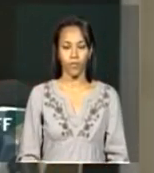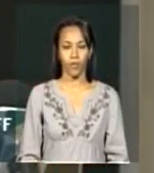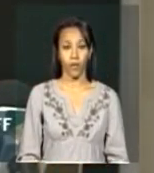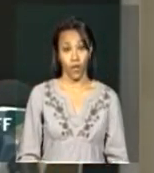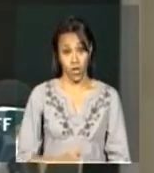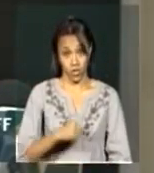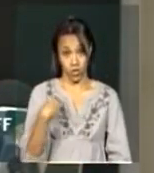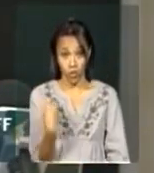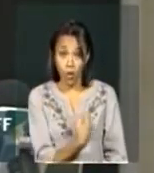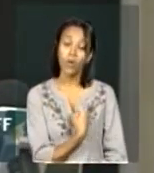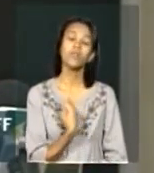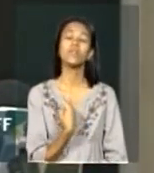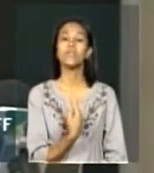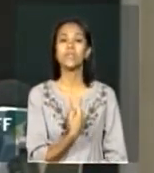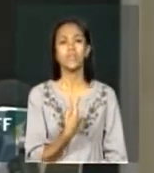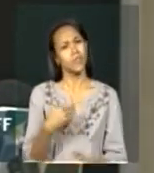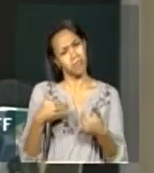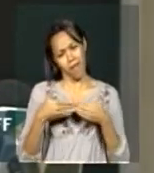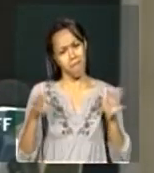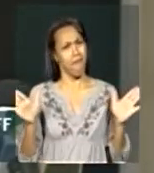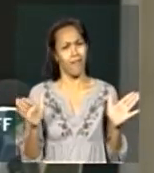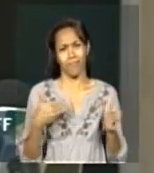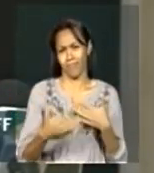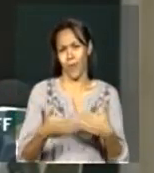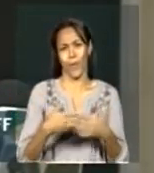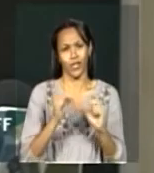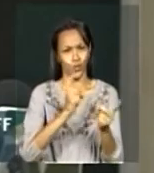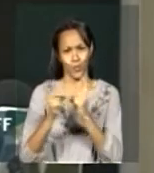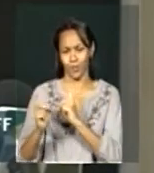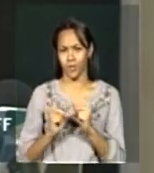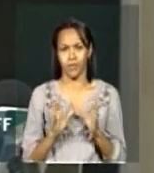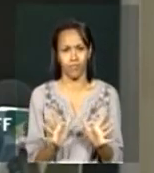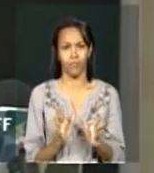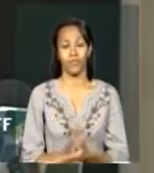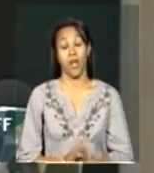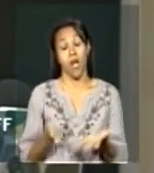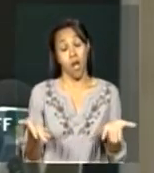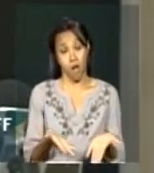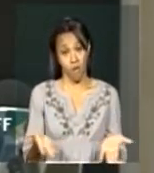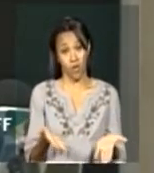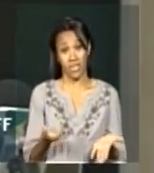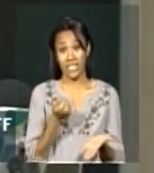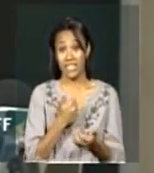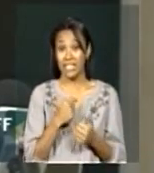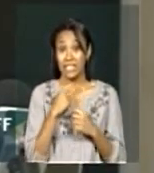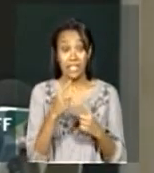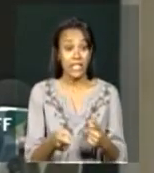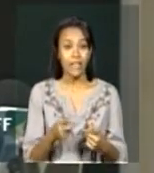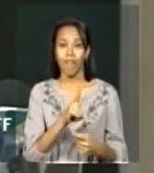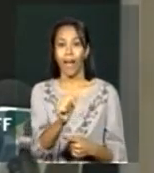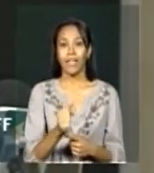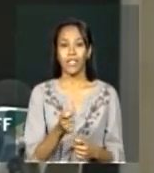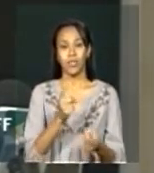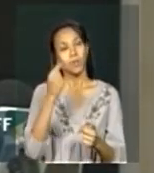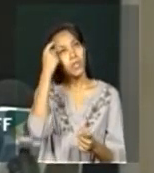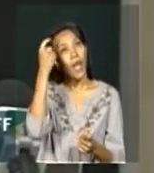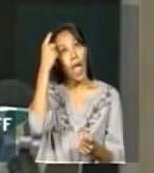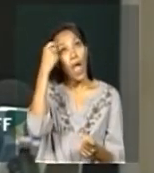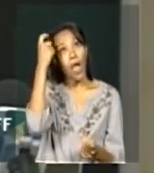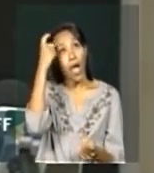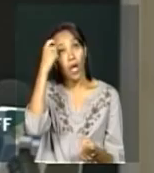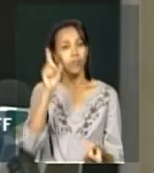olha nós nós estamos abertos para qualquer discussão a respeito. Agora ninguém vai aqui discutir em tese,